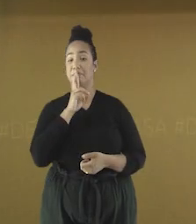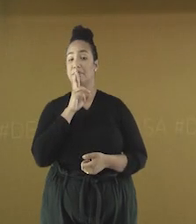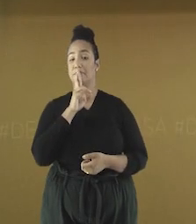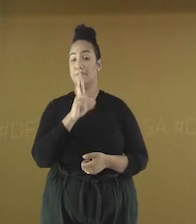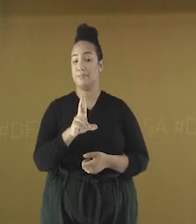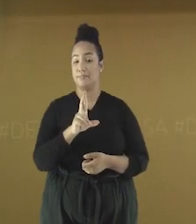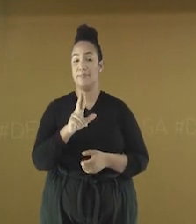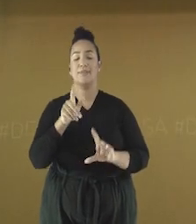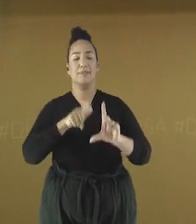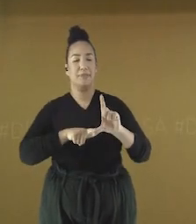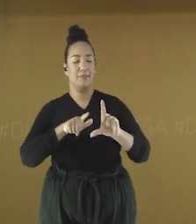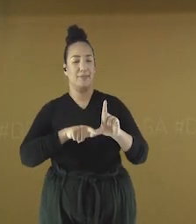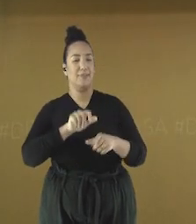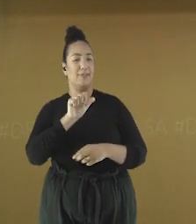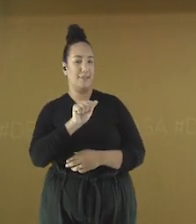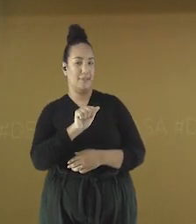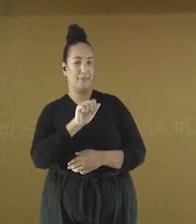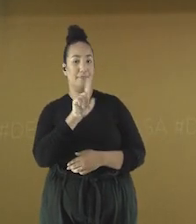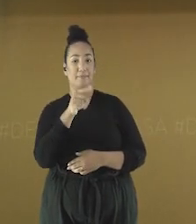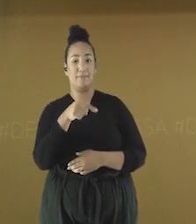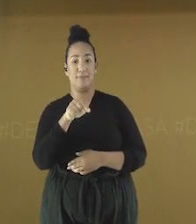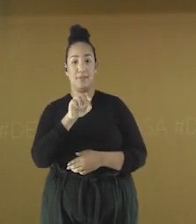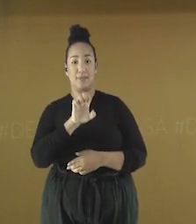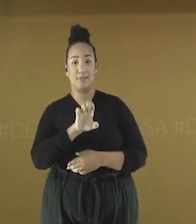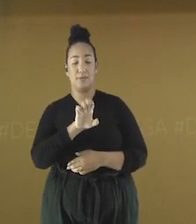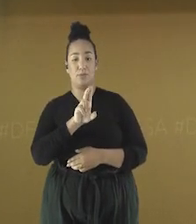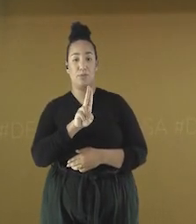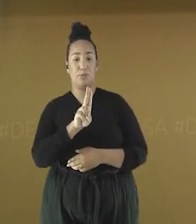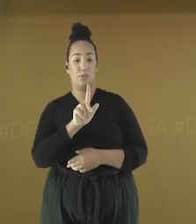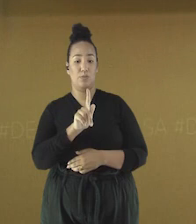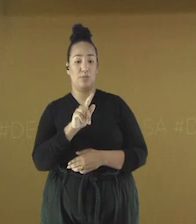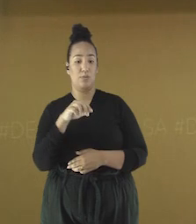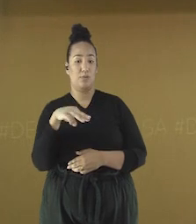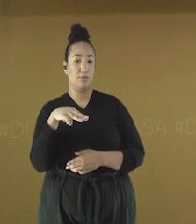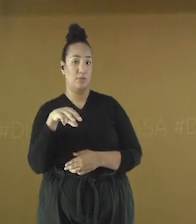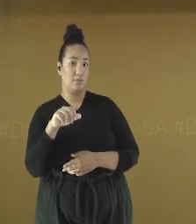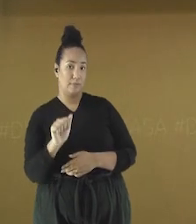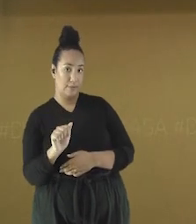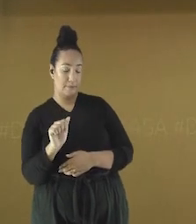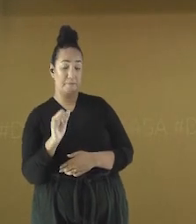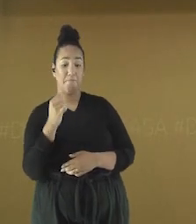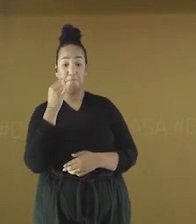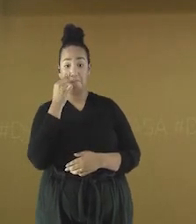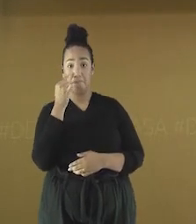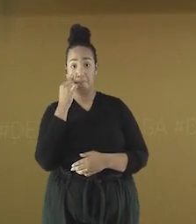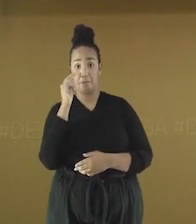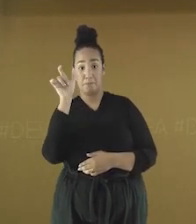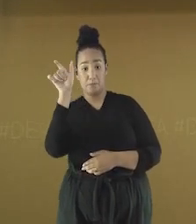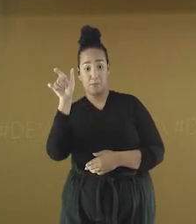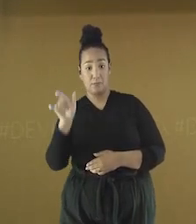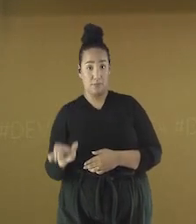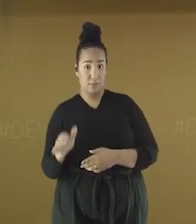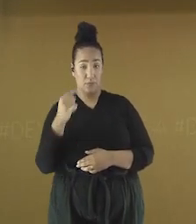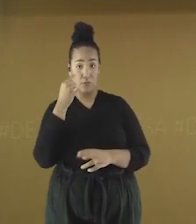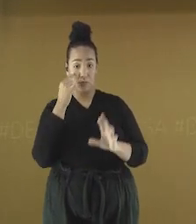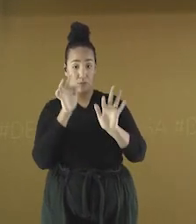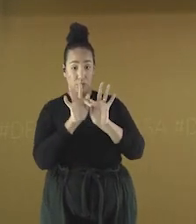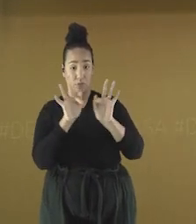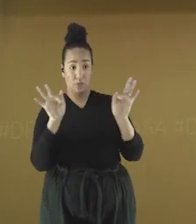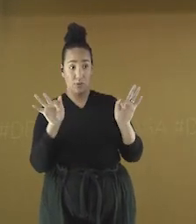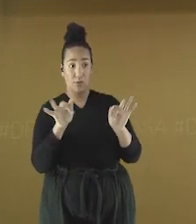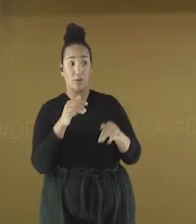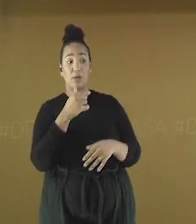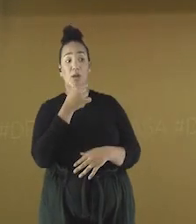Resposta da questão número 2 é a letra A, zeugma. Vejam que aqui no primeiro quadrinho, a personagem ela utiliza a